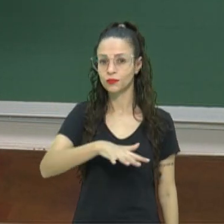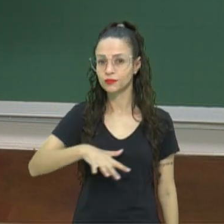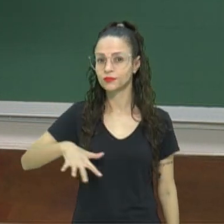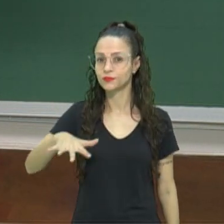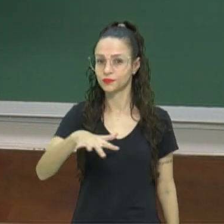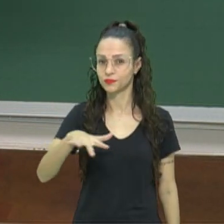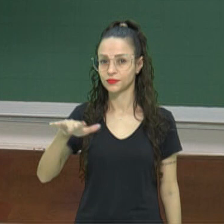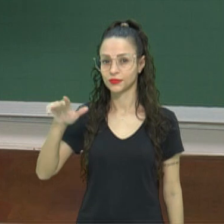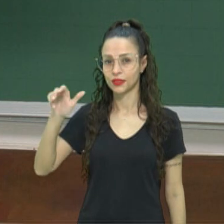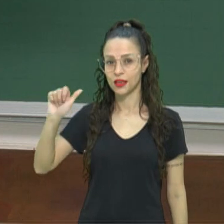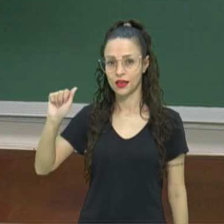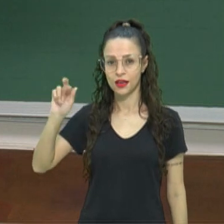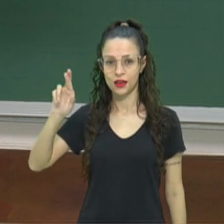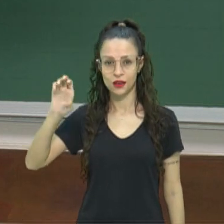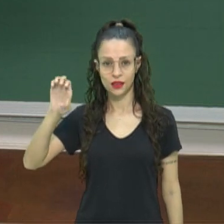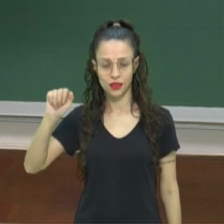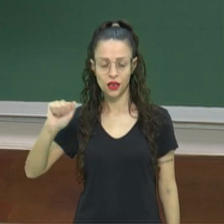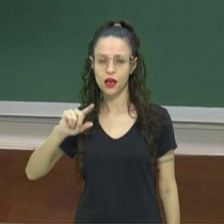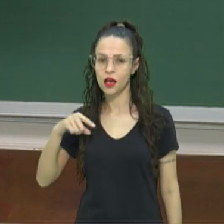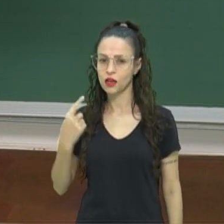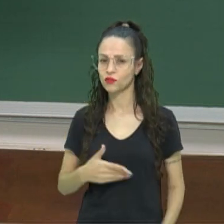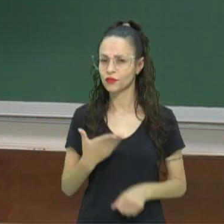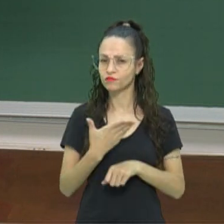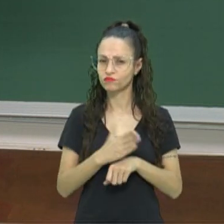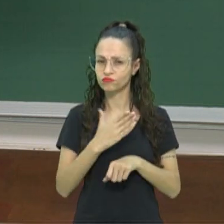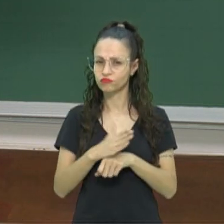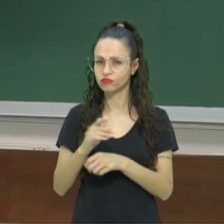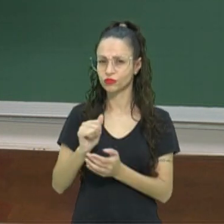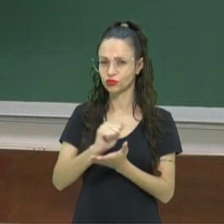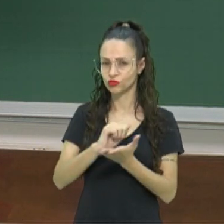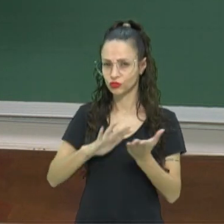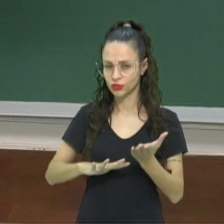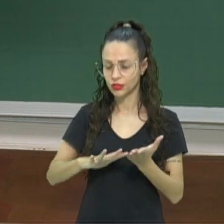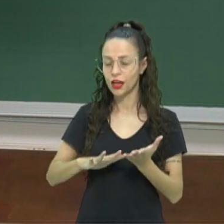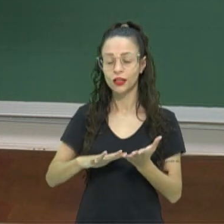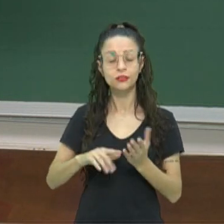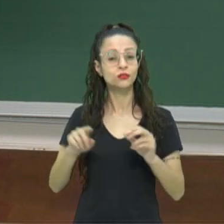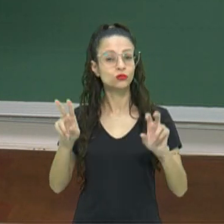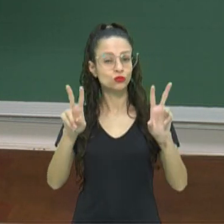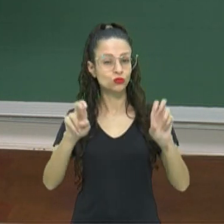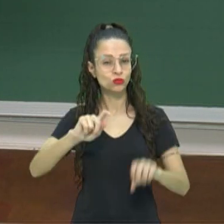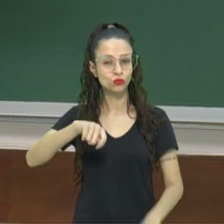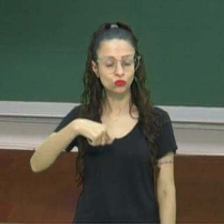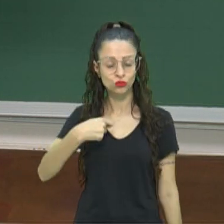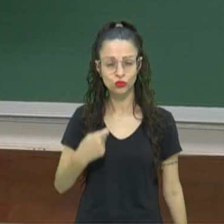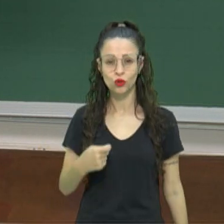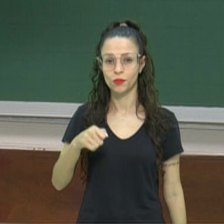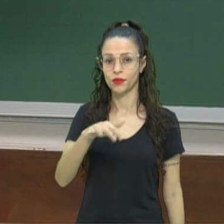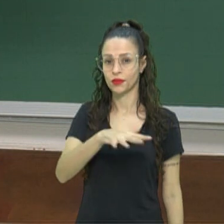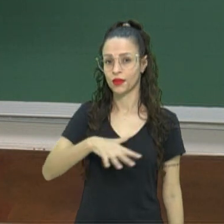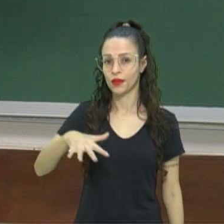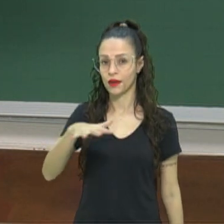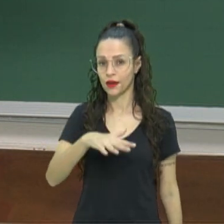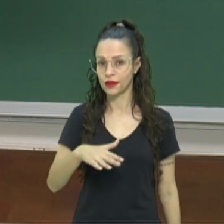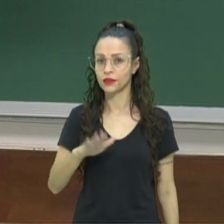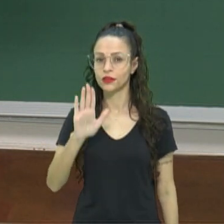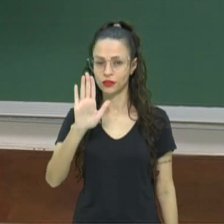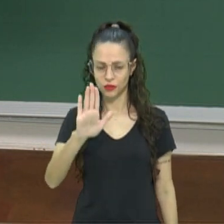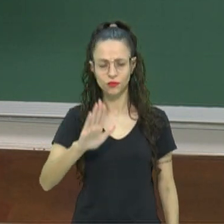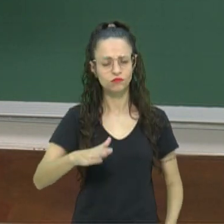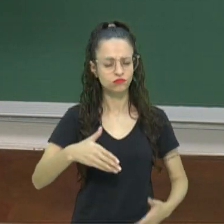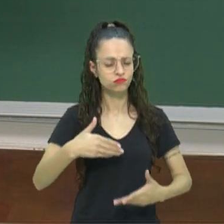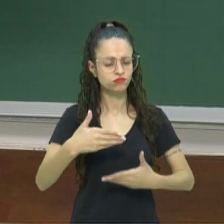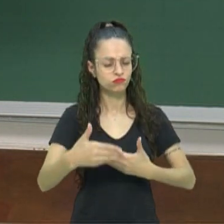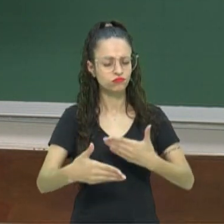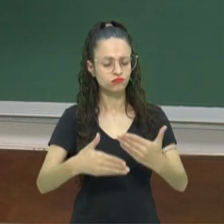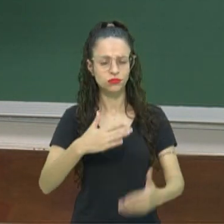trabalhar um pouquinho situações, problemas envolvendo a área de polígonos. Nós dividimos em duas partes, tá? Então, nós vamos devagar para que